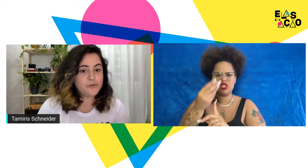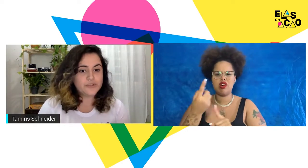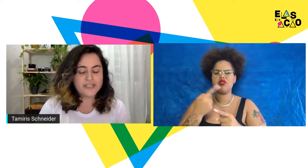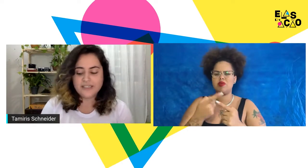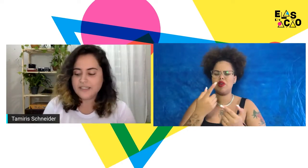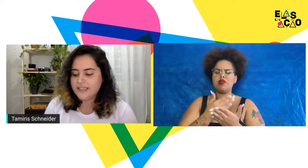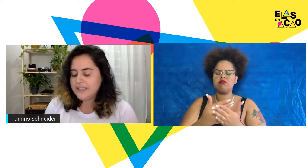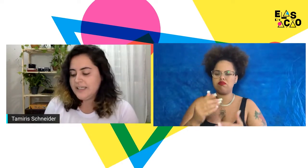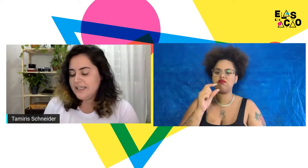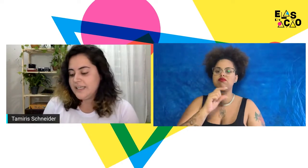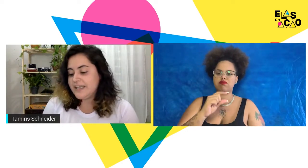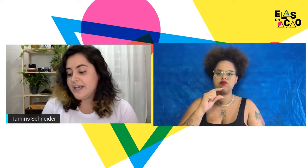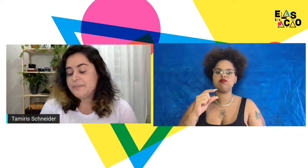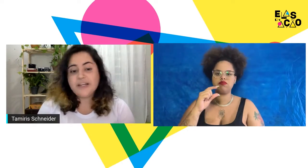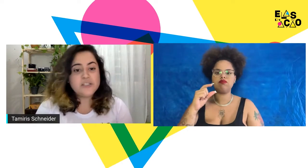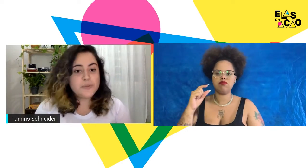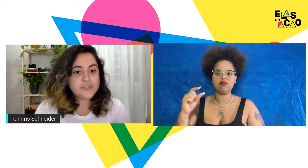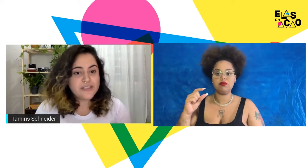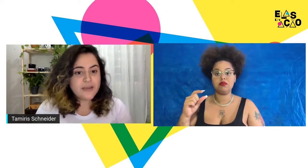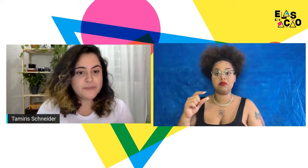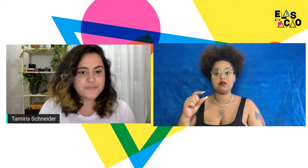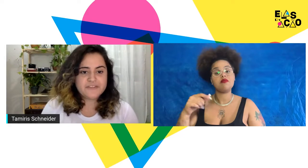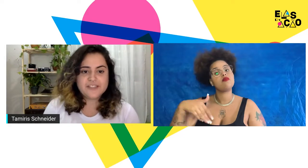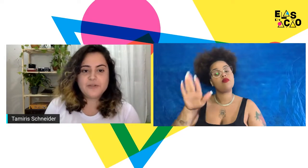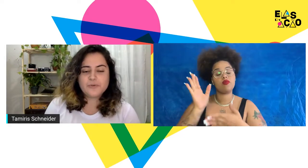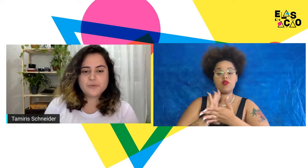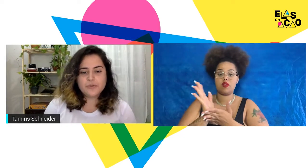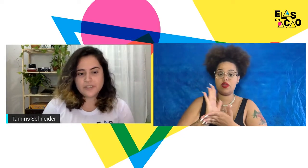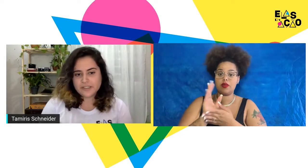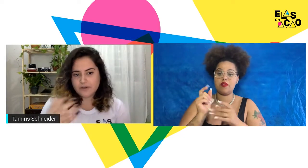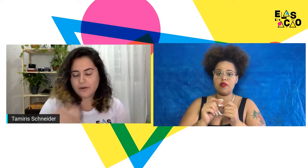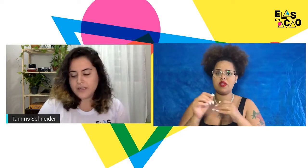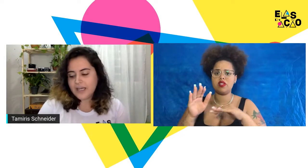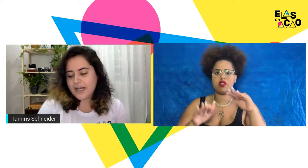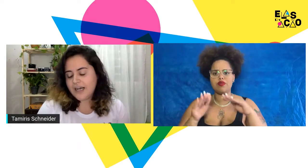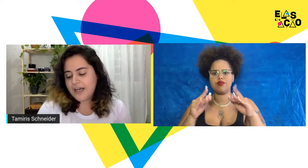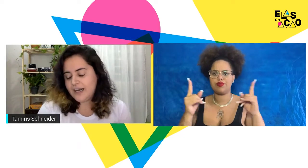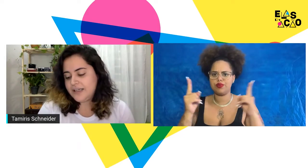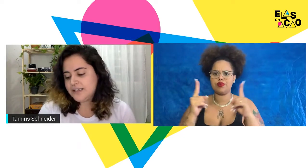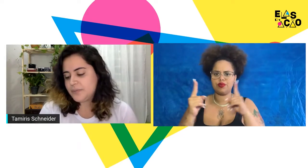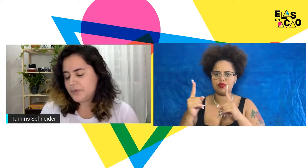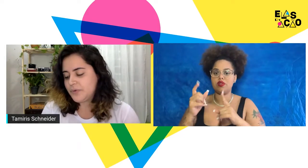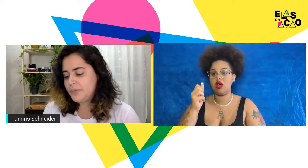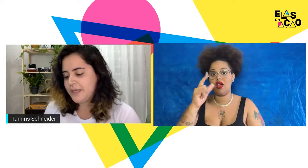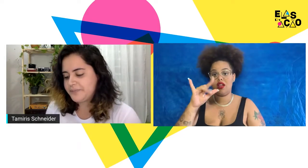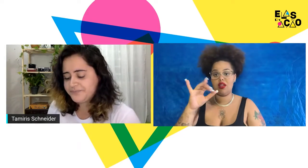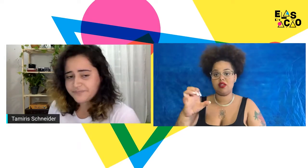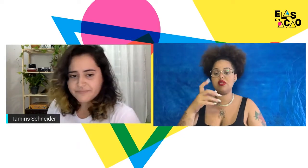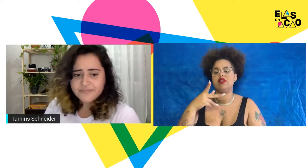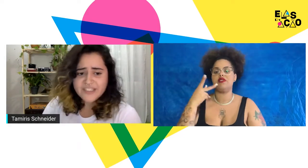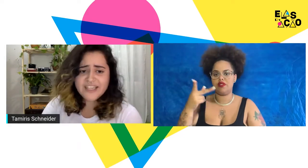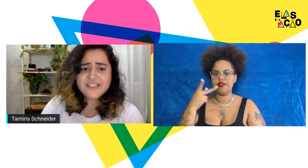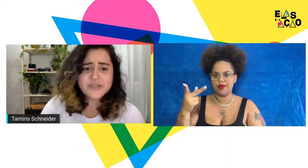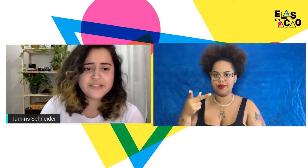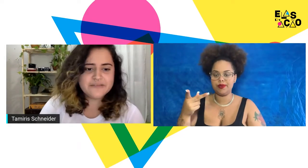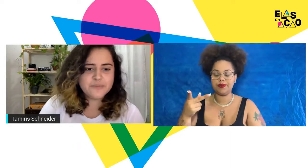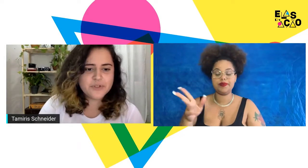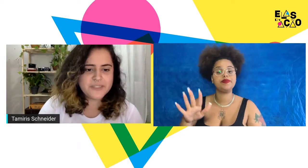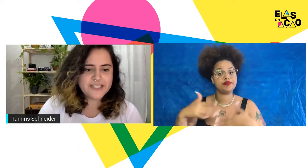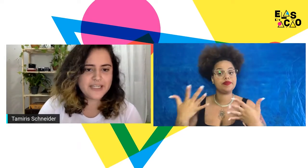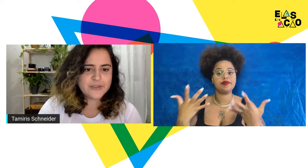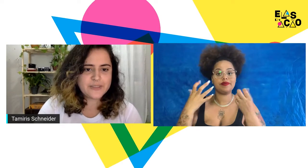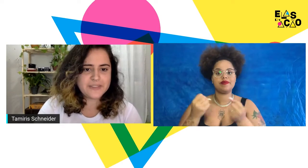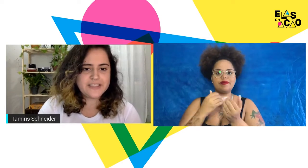aos poucos, né? E aí parti para o cinema, fazendo alguns curtas, igual a Alice pontuou bem. E é isso aí,